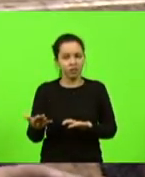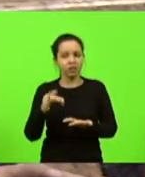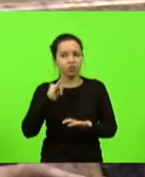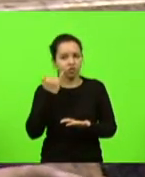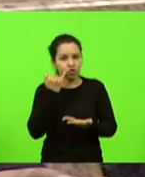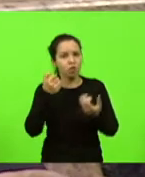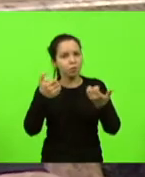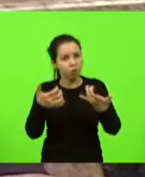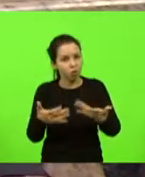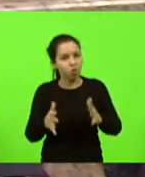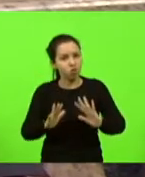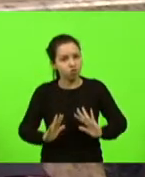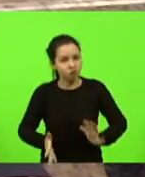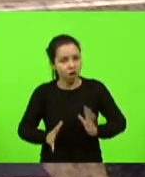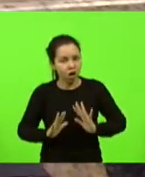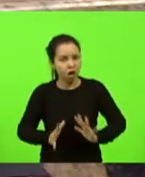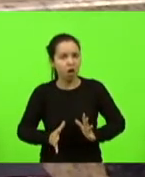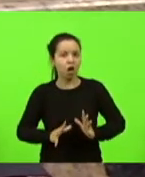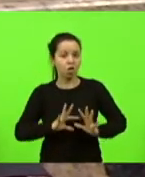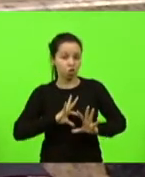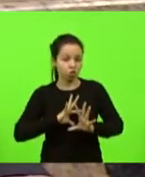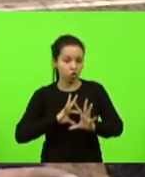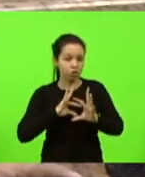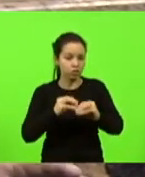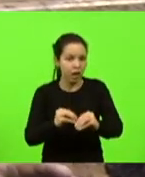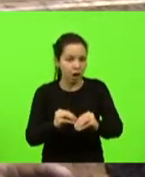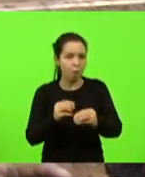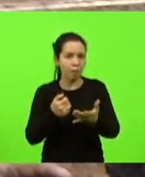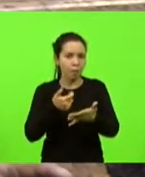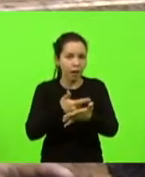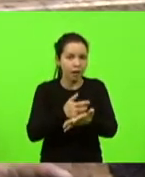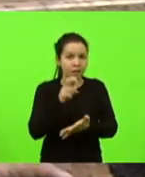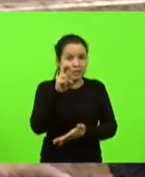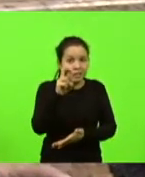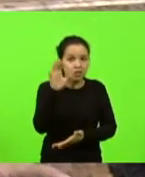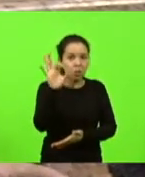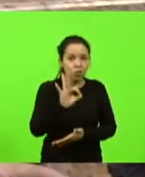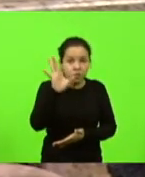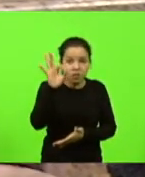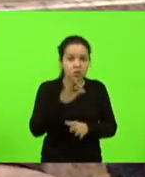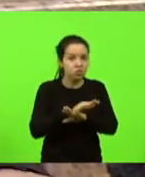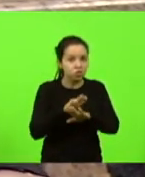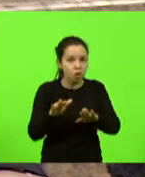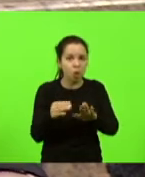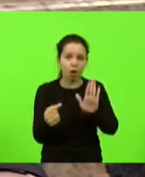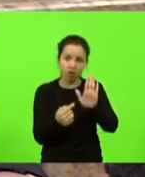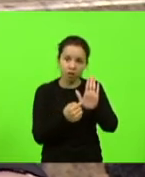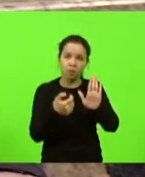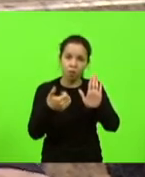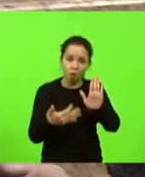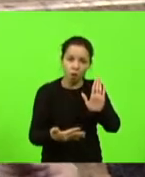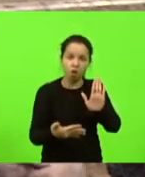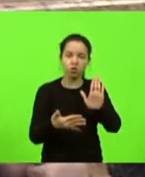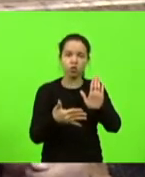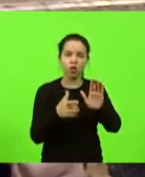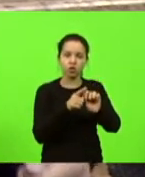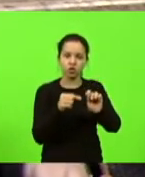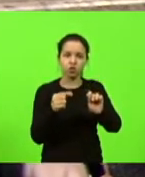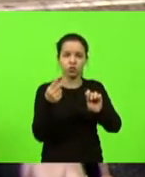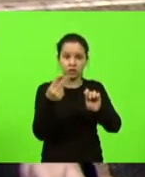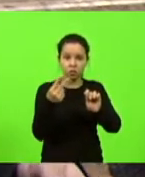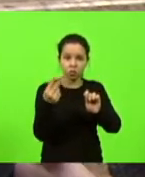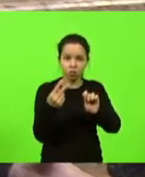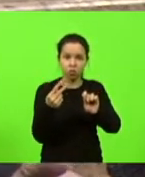na integralidade para pagar são apenas 5%. Está aqui escrito, no artigo 2º ali, quem quiser pagar 100%, quem quiser pagar ela de